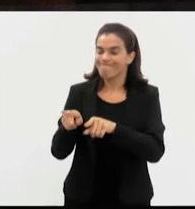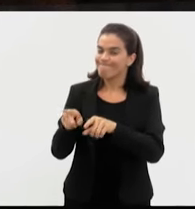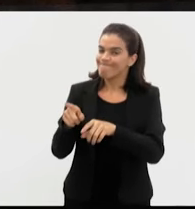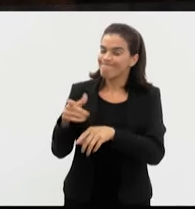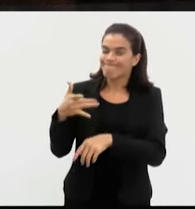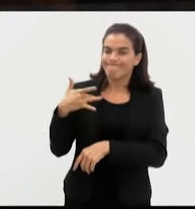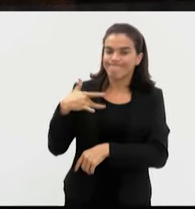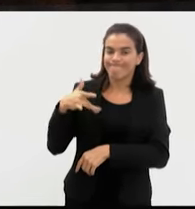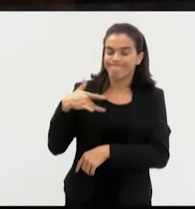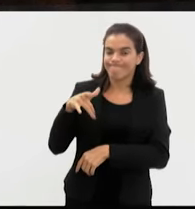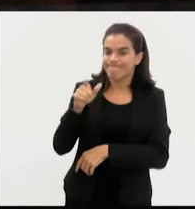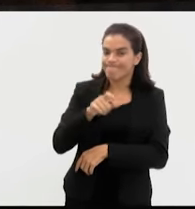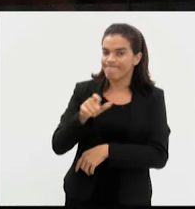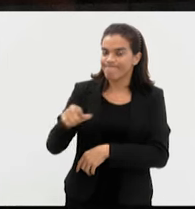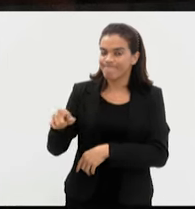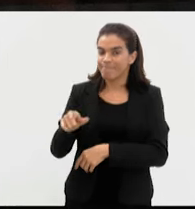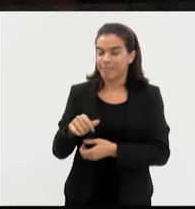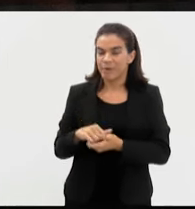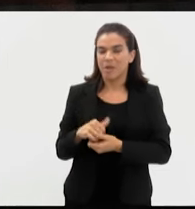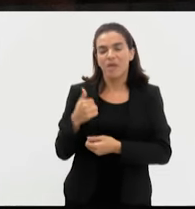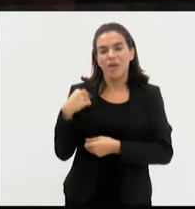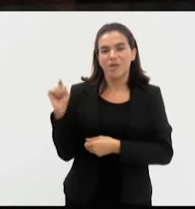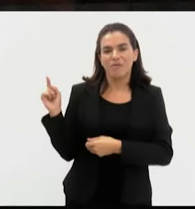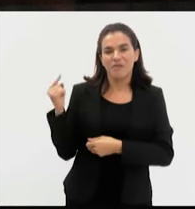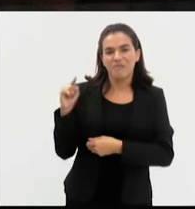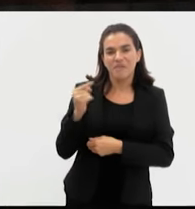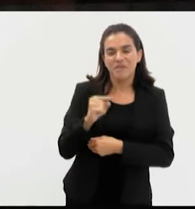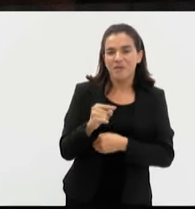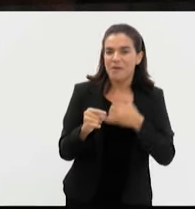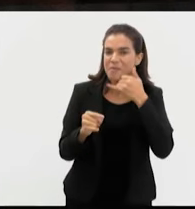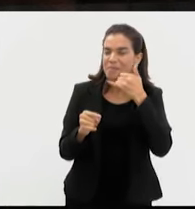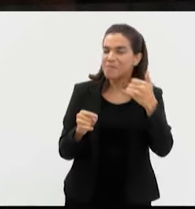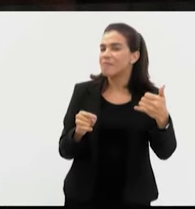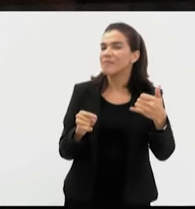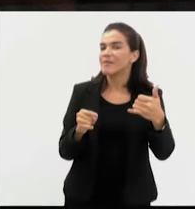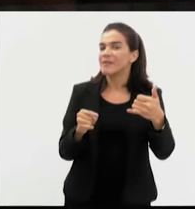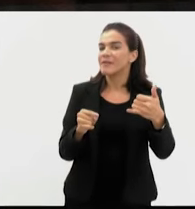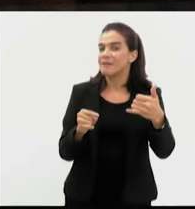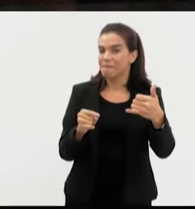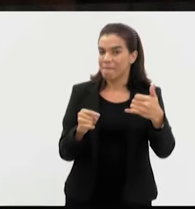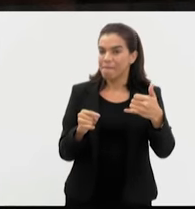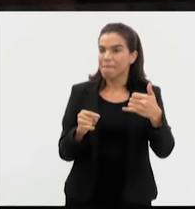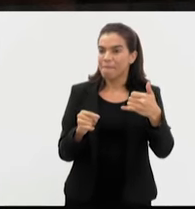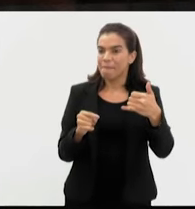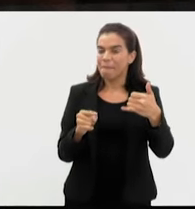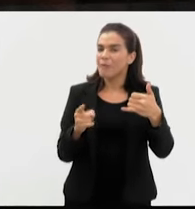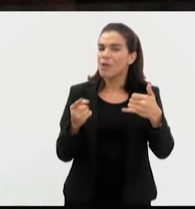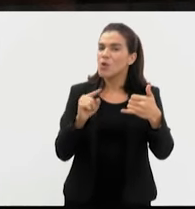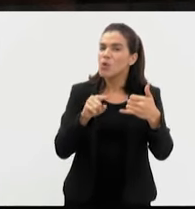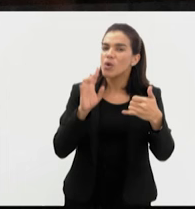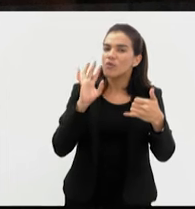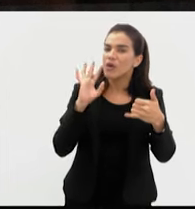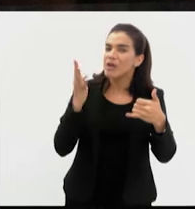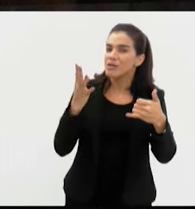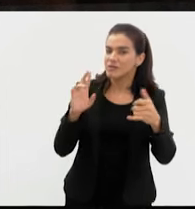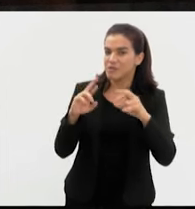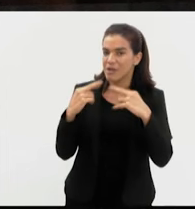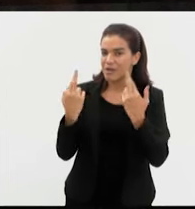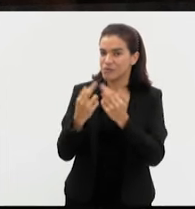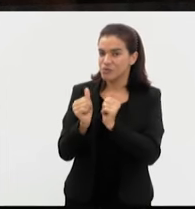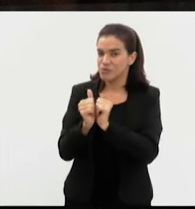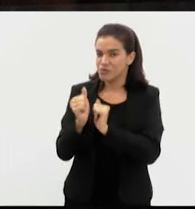massacrados e quando eu tava vindo para cá eu fiz questão de ligar para para saber qual foi a definição que foi dado na reunião com o